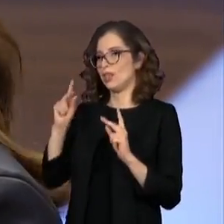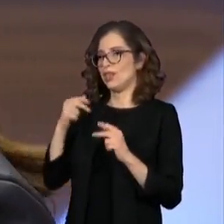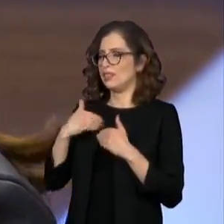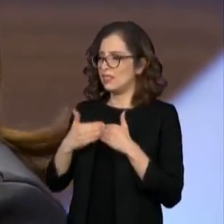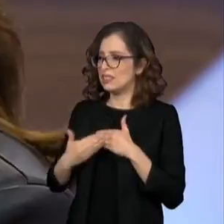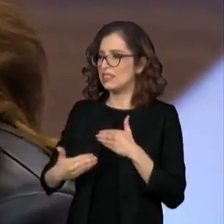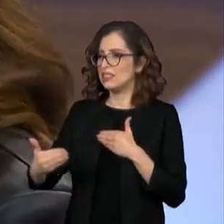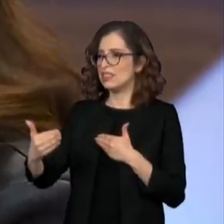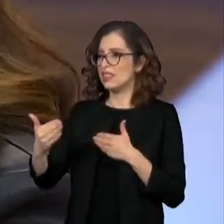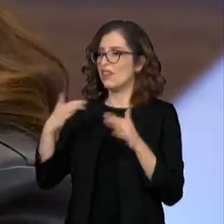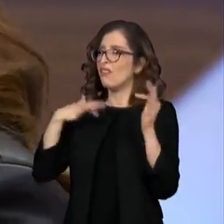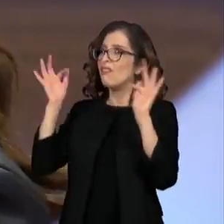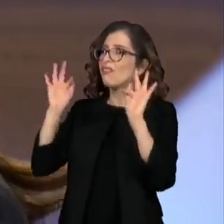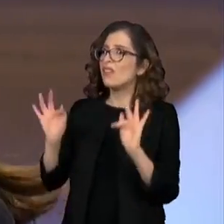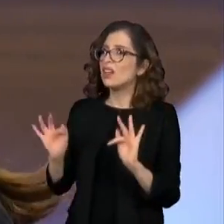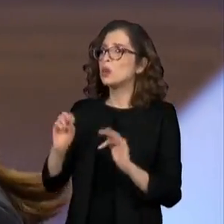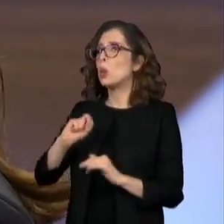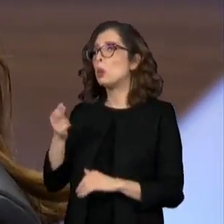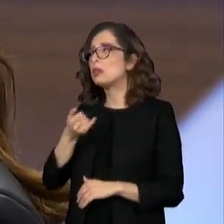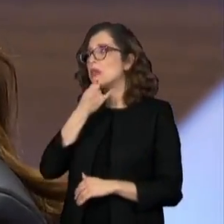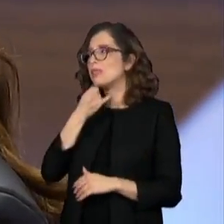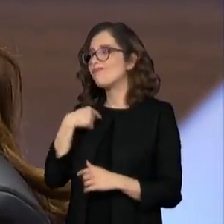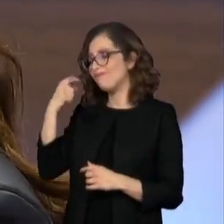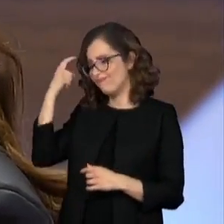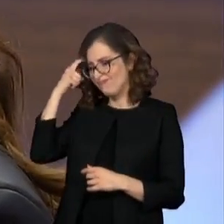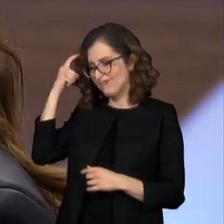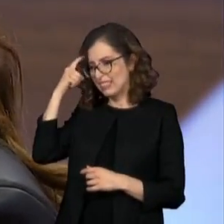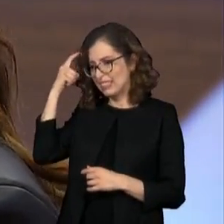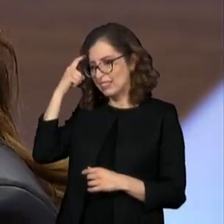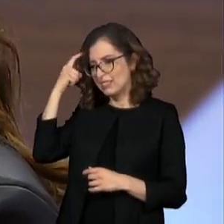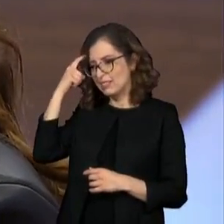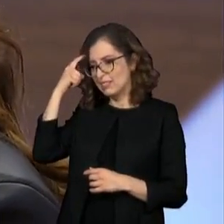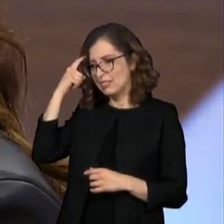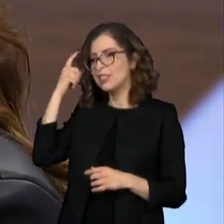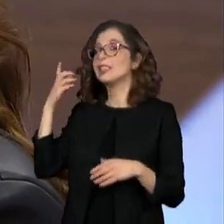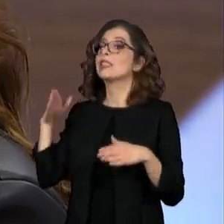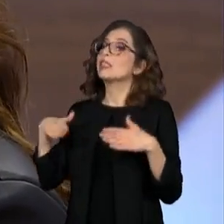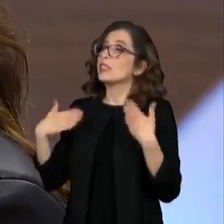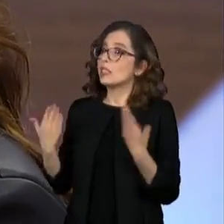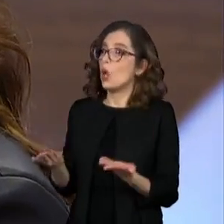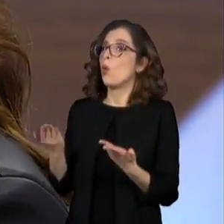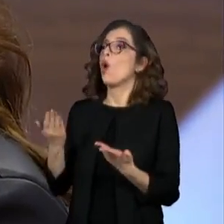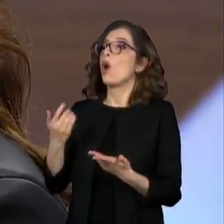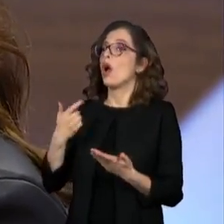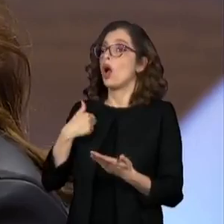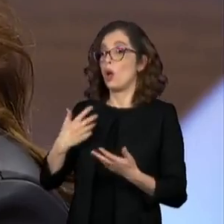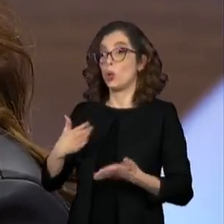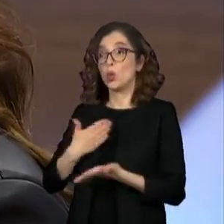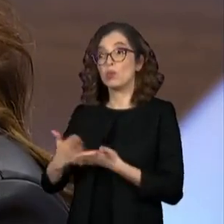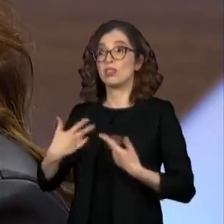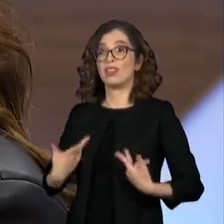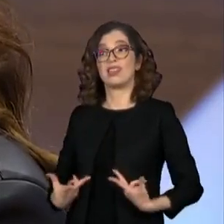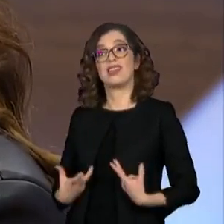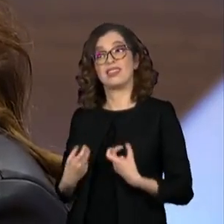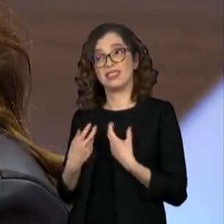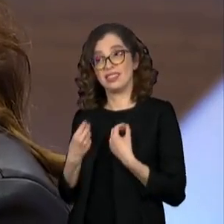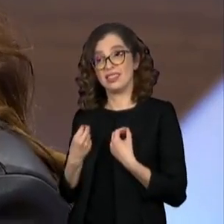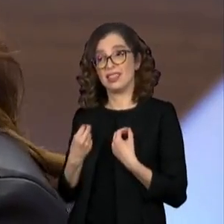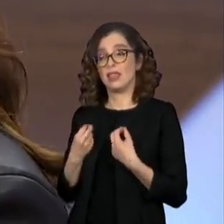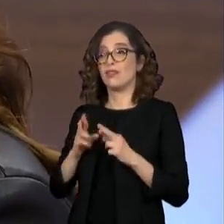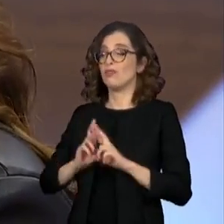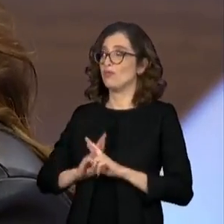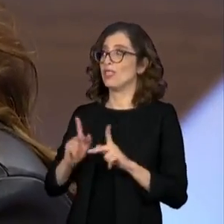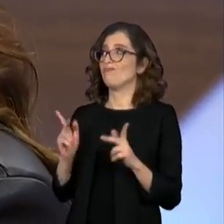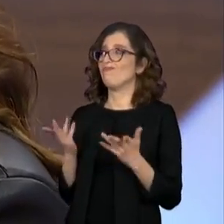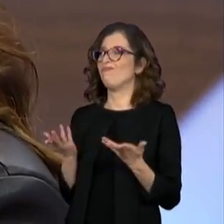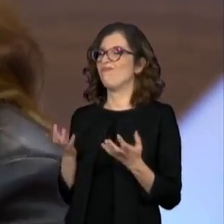hoje? E aí vai. A questão do câncer, eu acho que foi diferente. Eu acho que eu levei